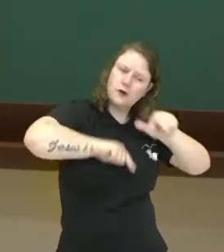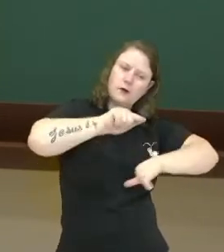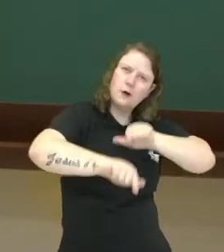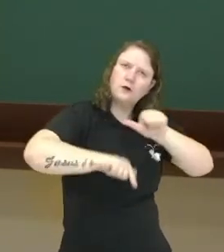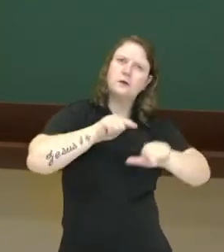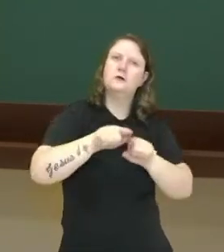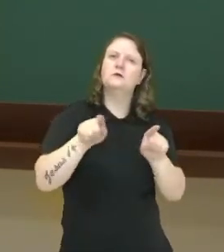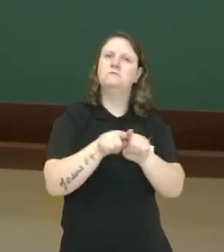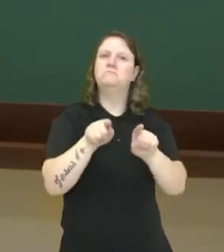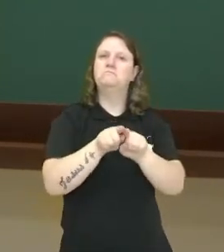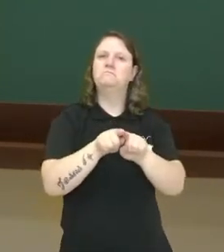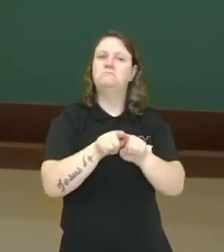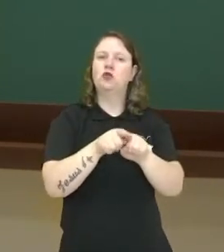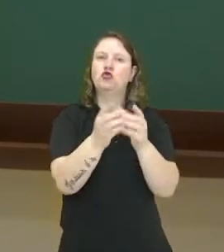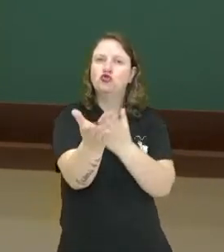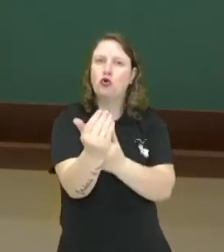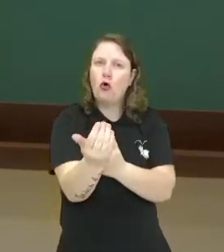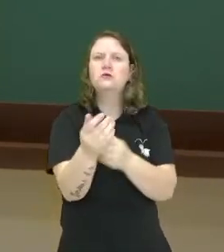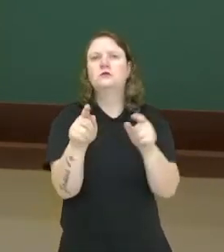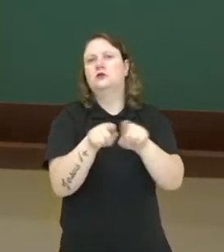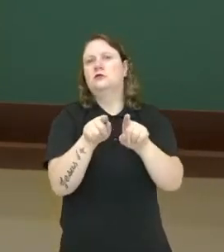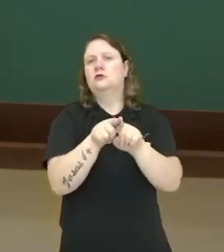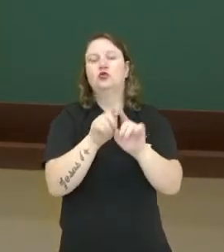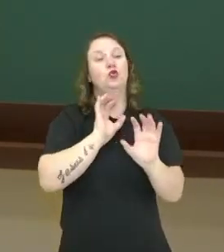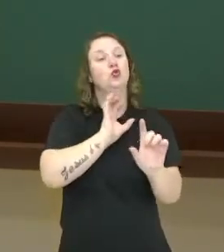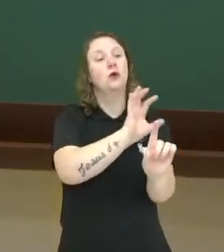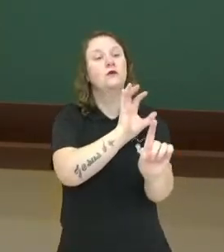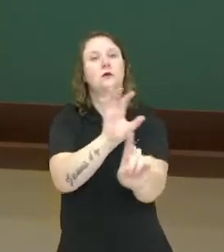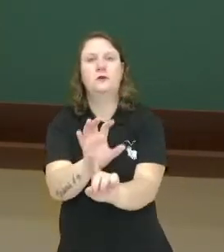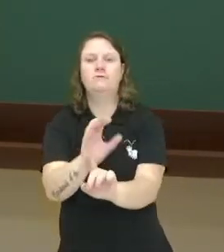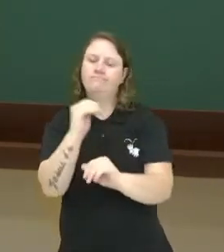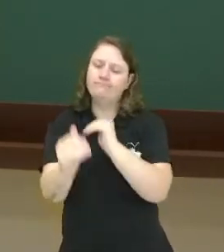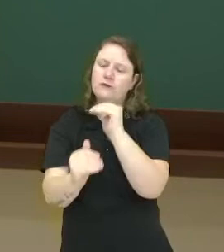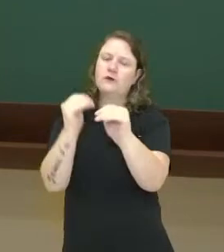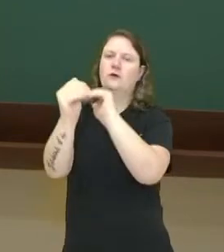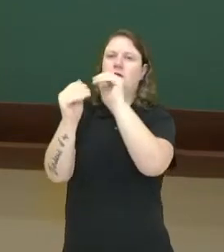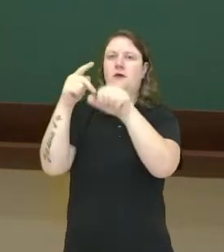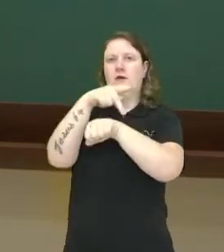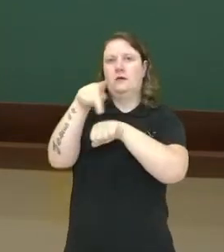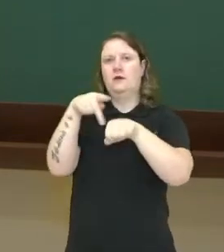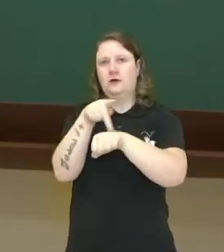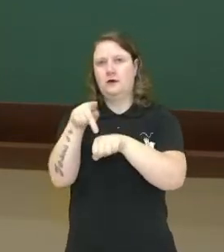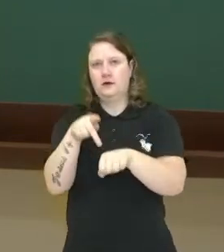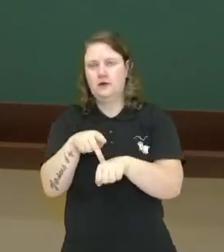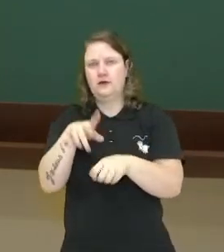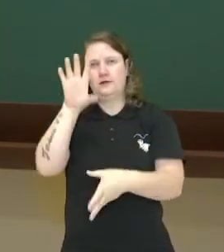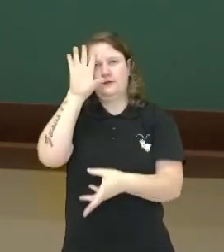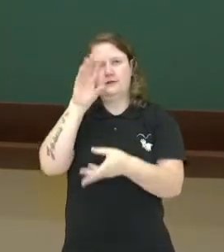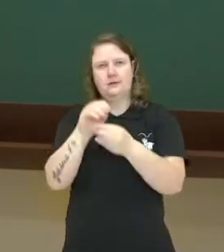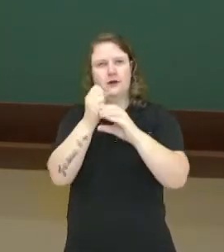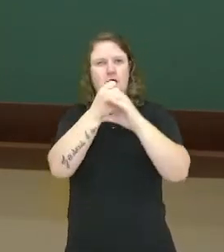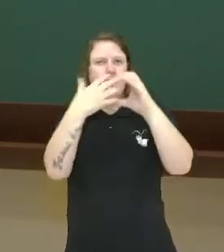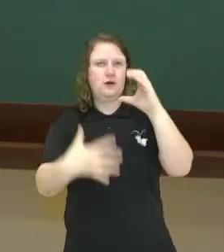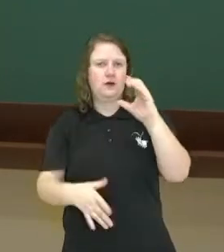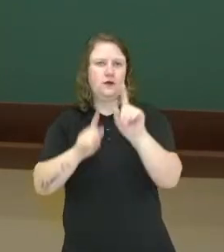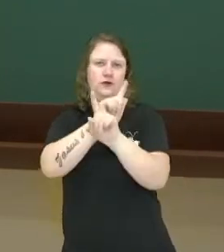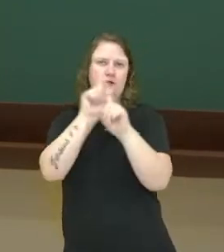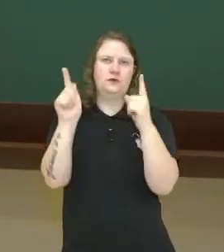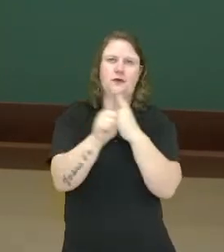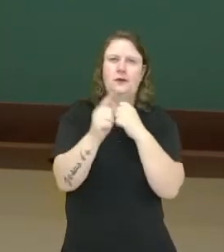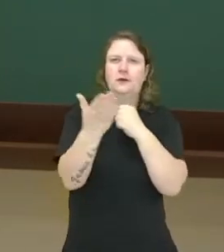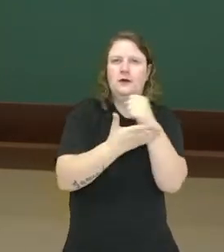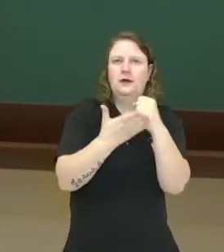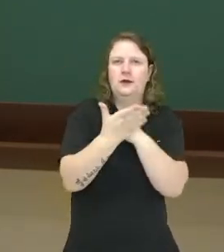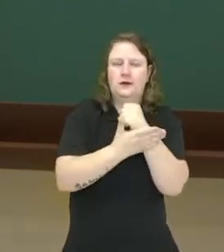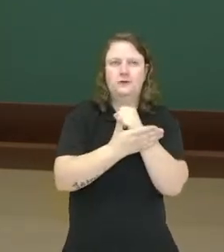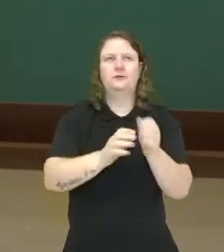influenciar também no desenvolvimento do país. Por isso que é importante a gente entender ali algumas características geográficas básicas, E